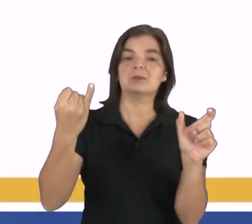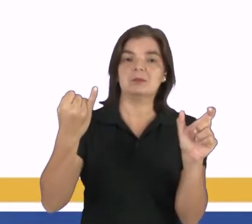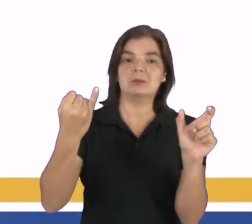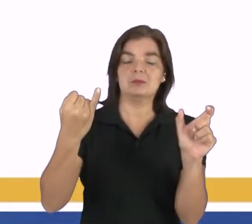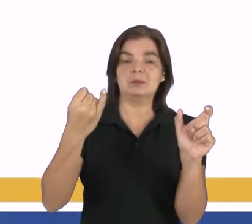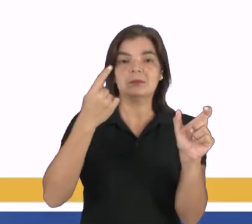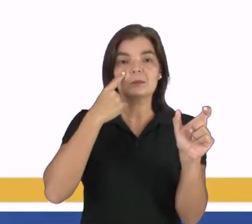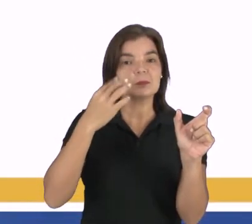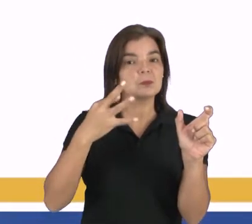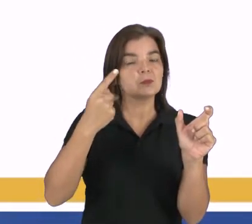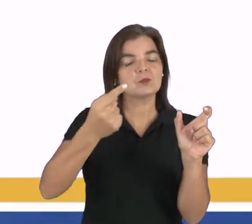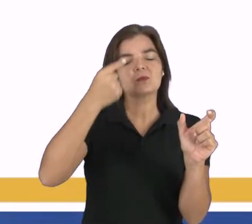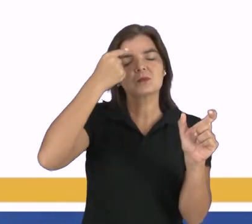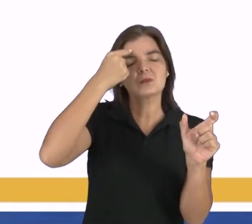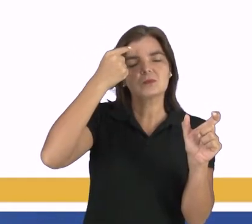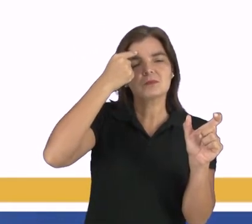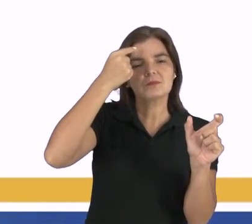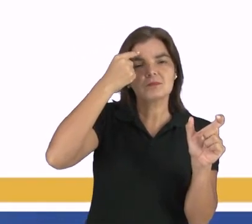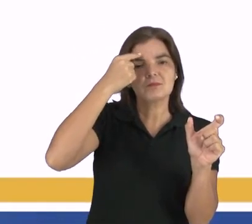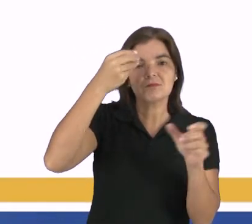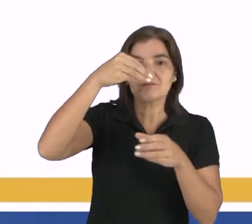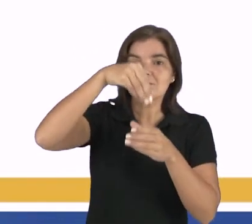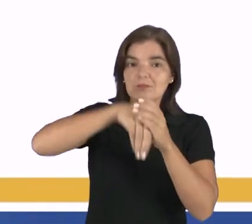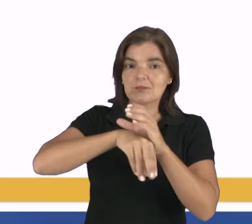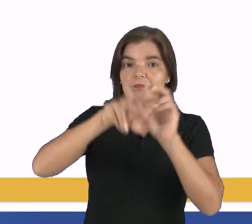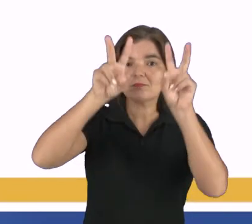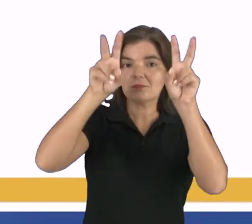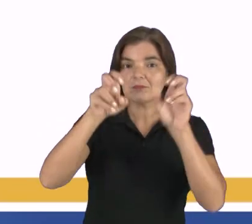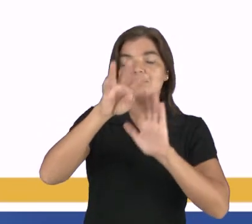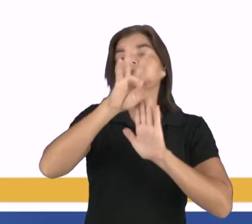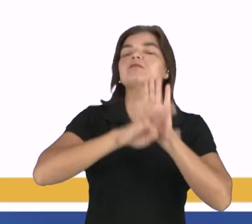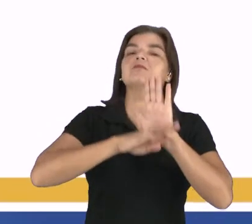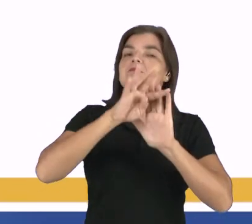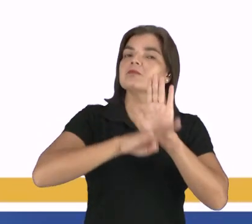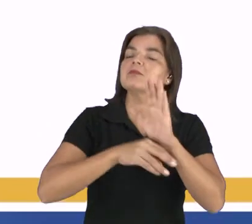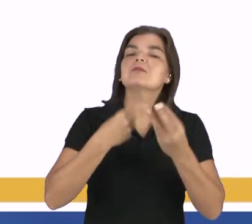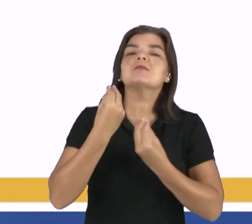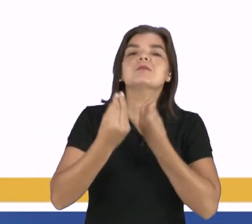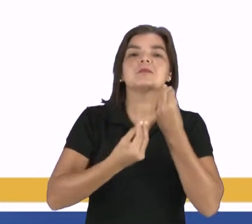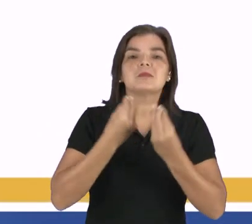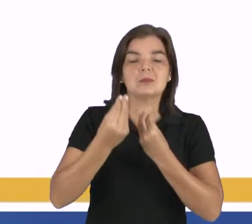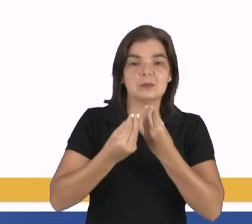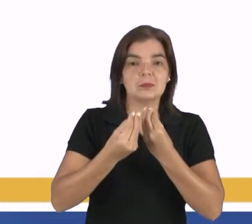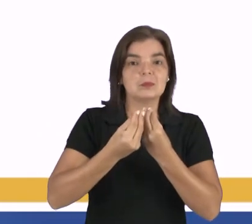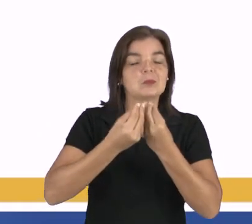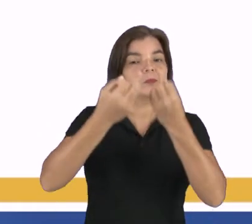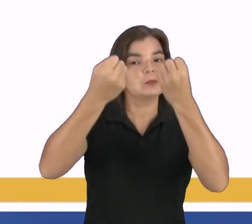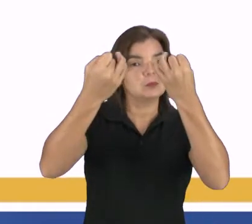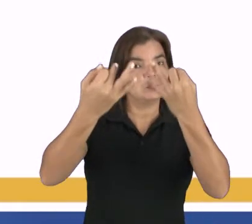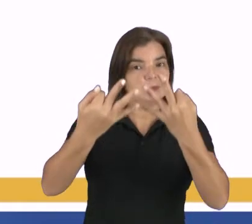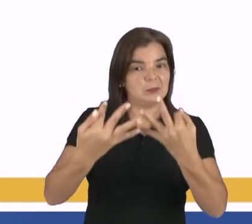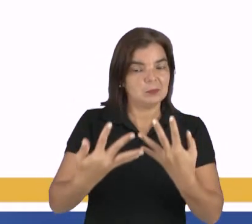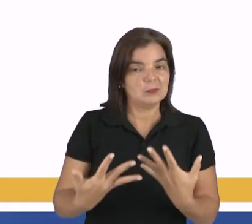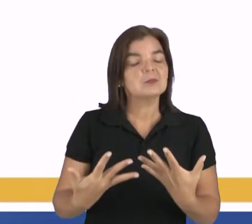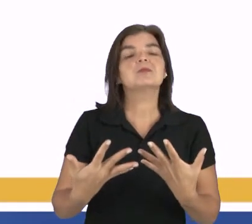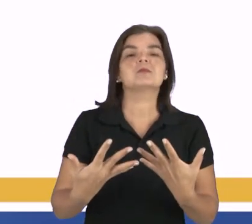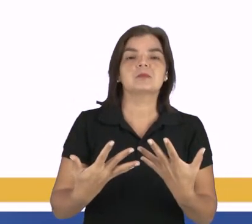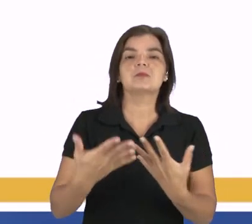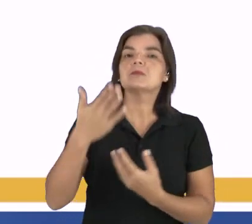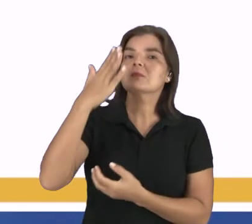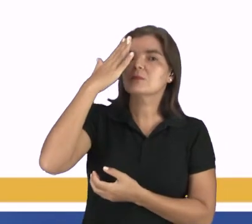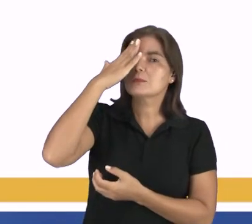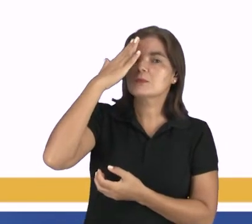para nortear todo o raciocínio em cima de um texto e como ele vai ser trabalhado para levar